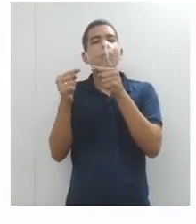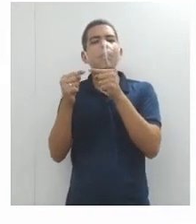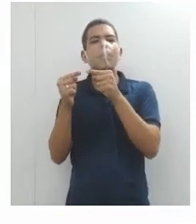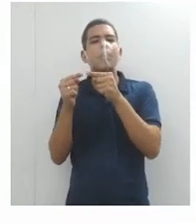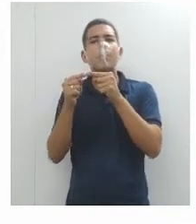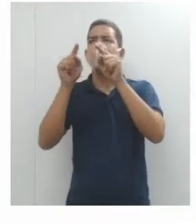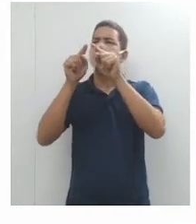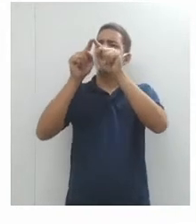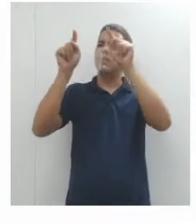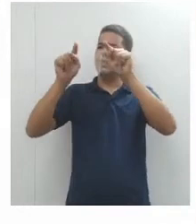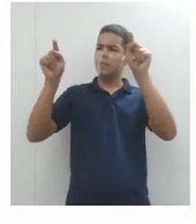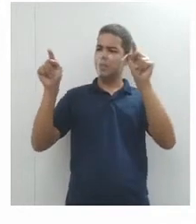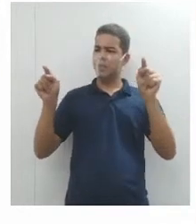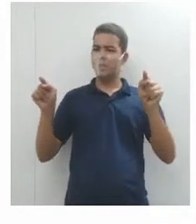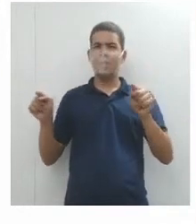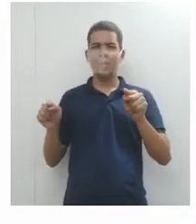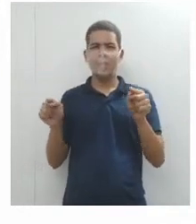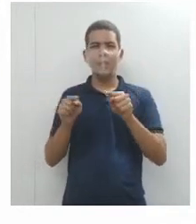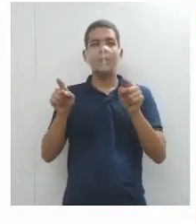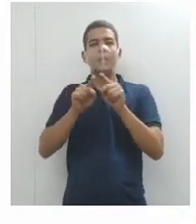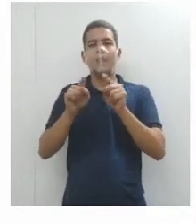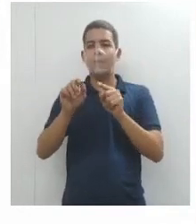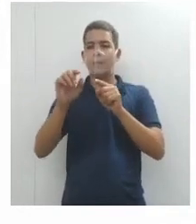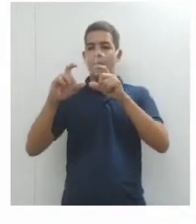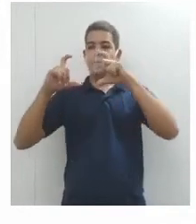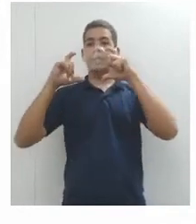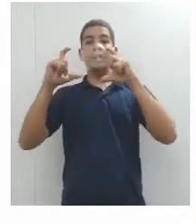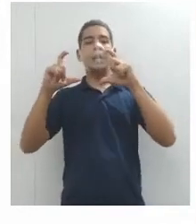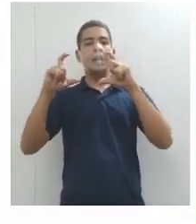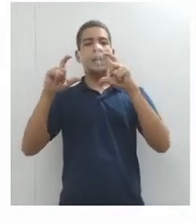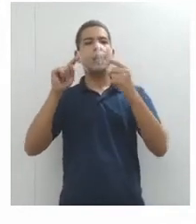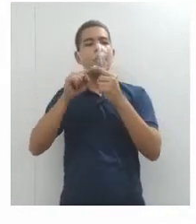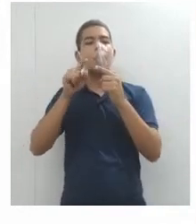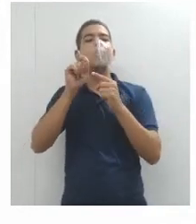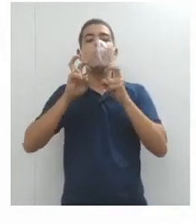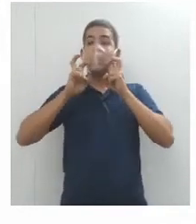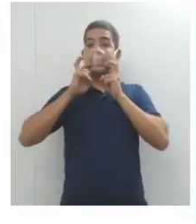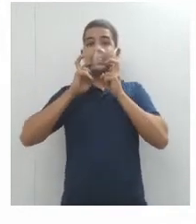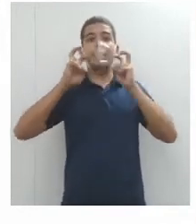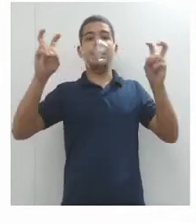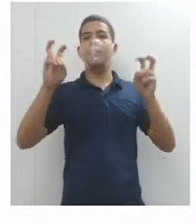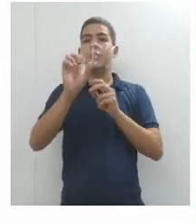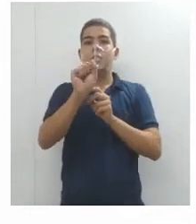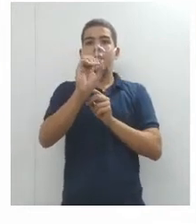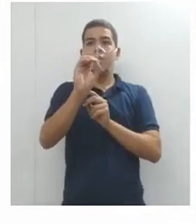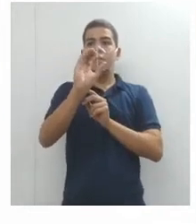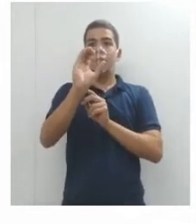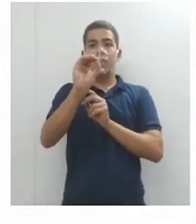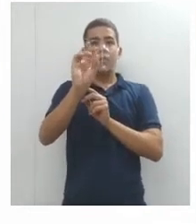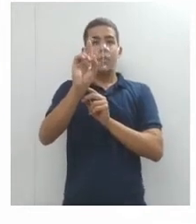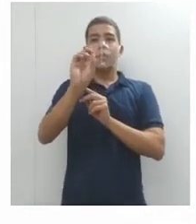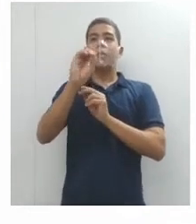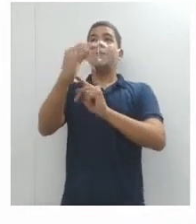ela está com todas as letras em maiúsculo, está demonstrando o quê? Grito, né? É como na internet,